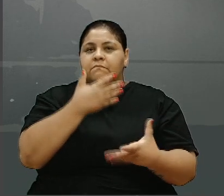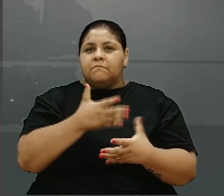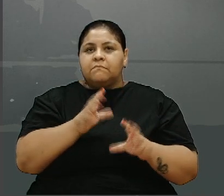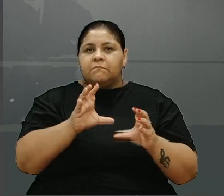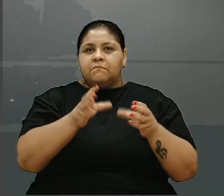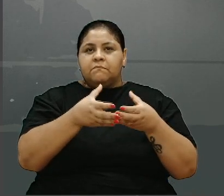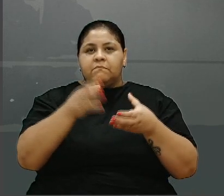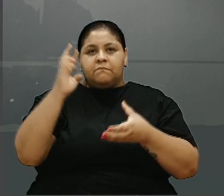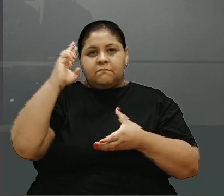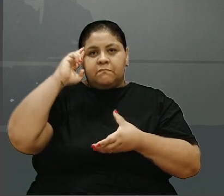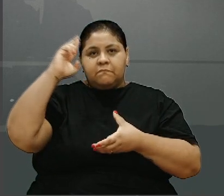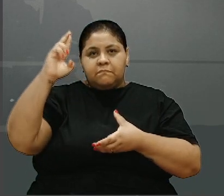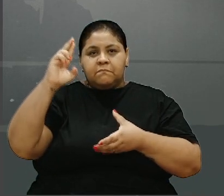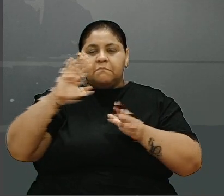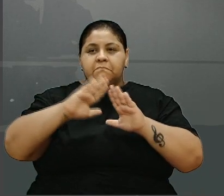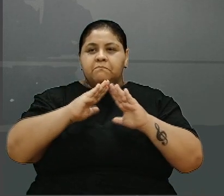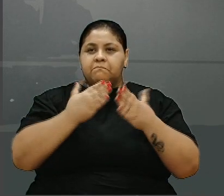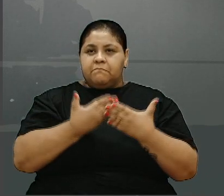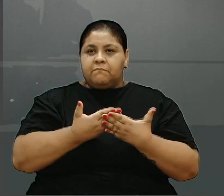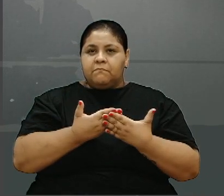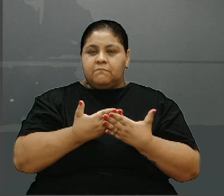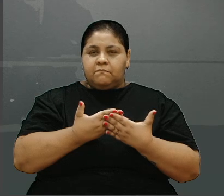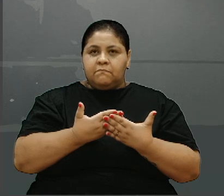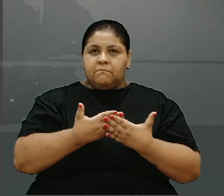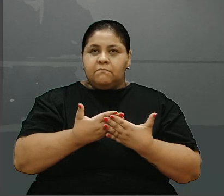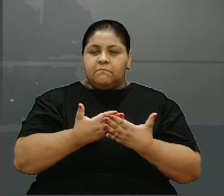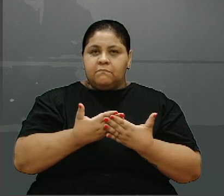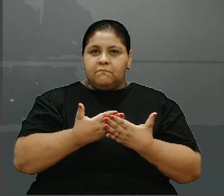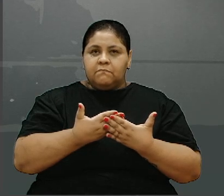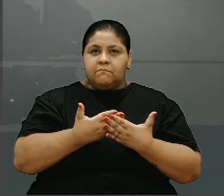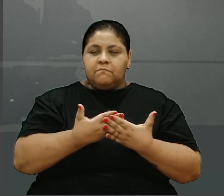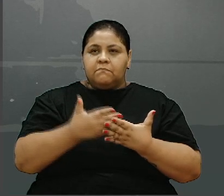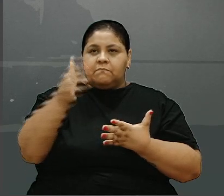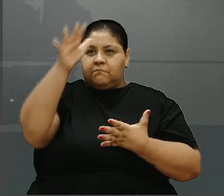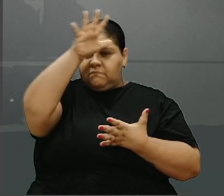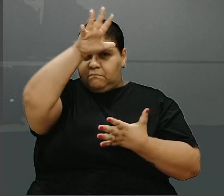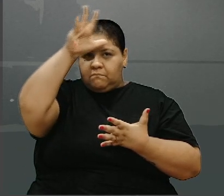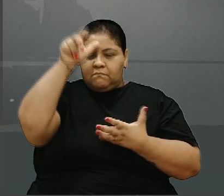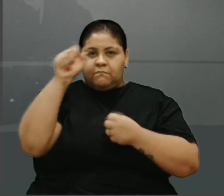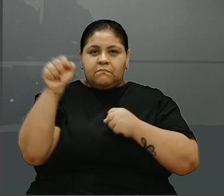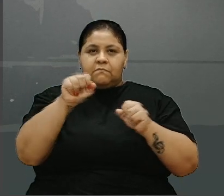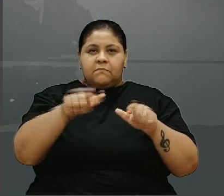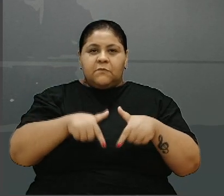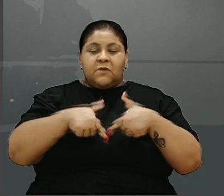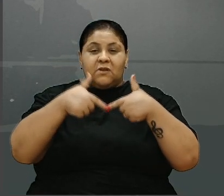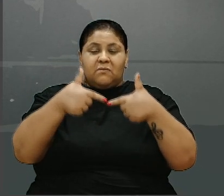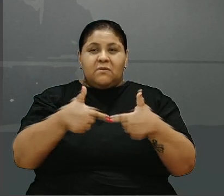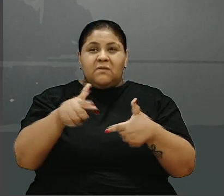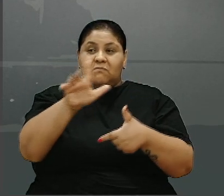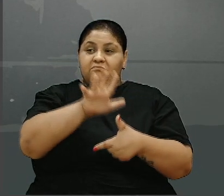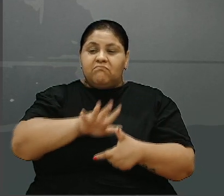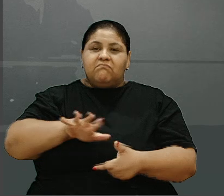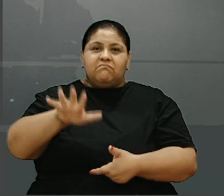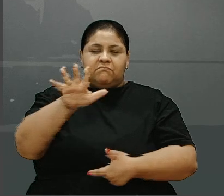equipes diretivas das nossas escolas. E o município poderia ter uma ação integrada